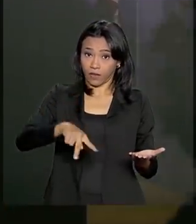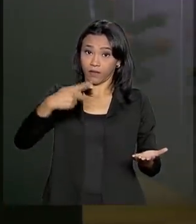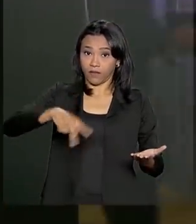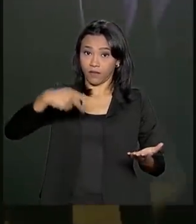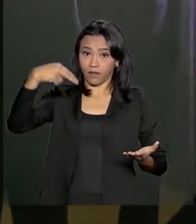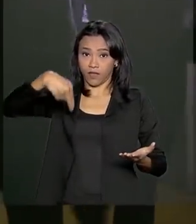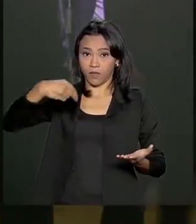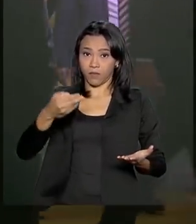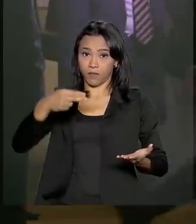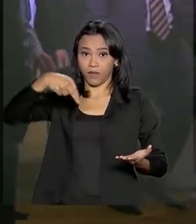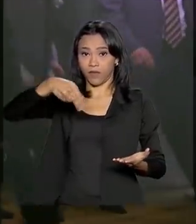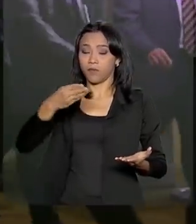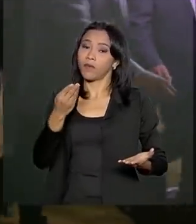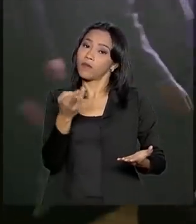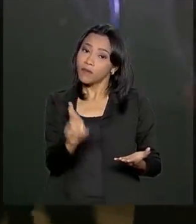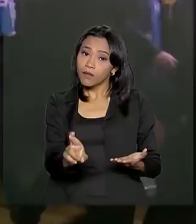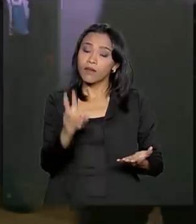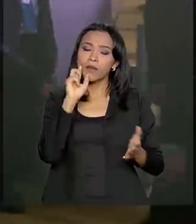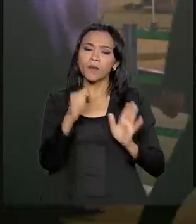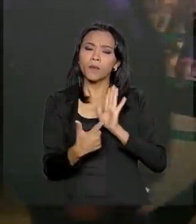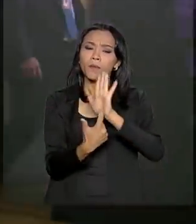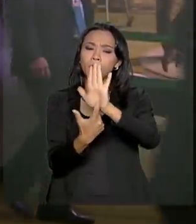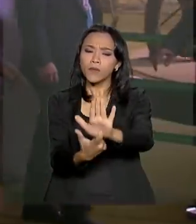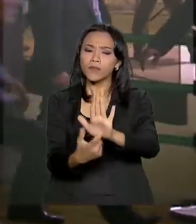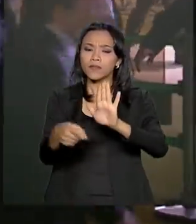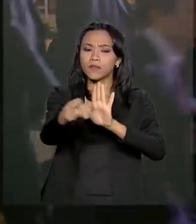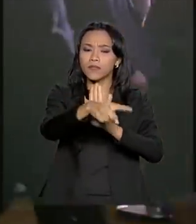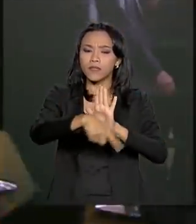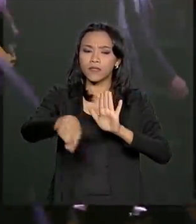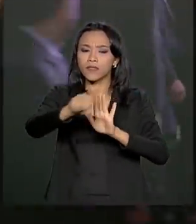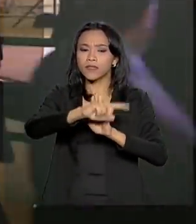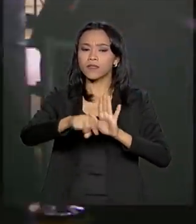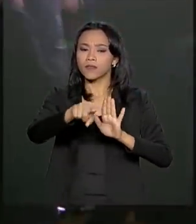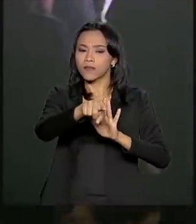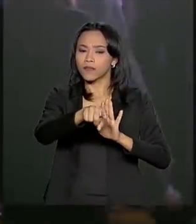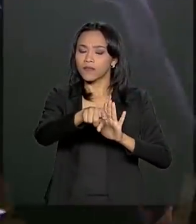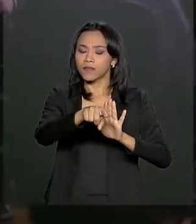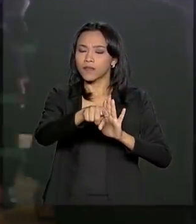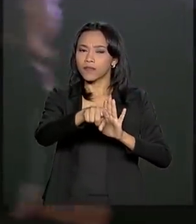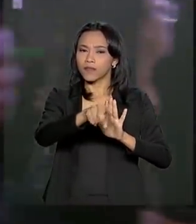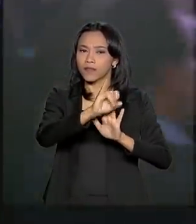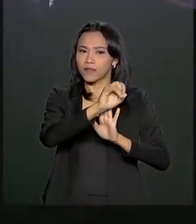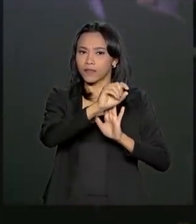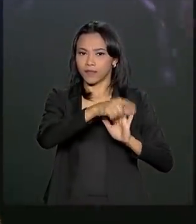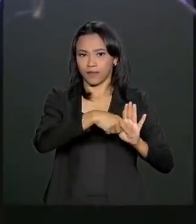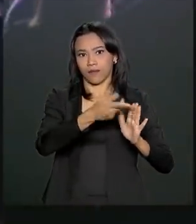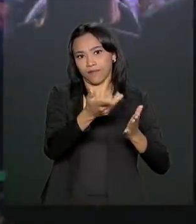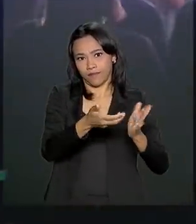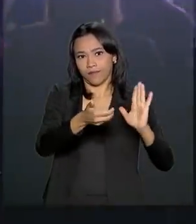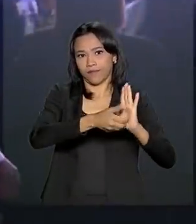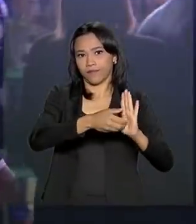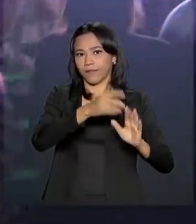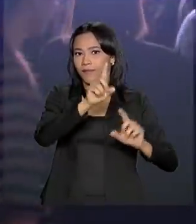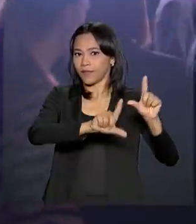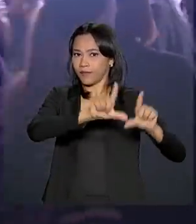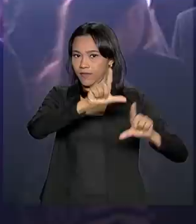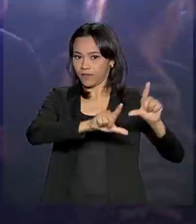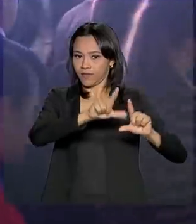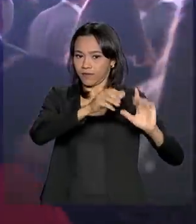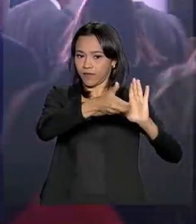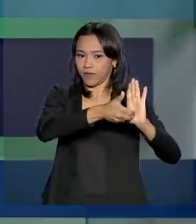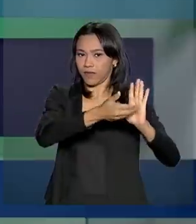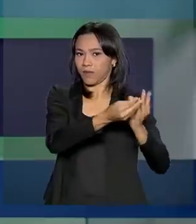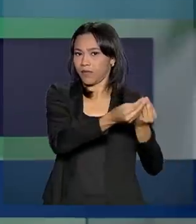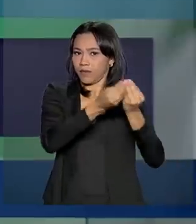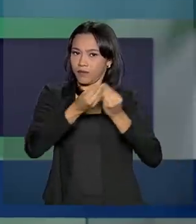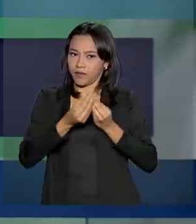acompanha, mostrando esse momento da TV Câmara, cedidas pela TV Câmara, do momento em que o presidente